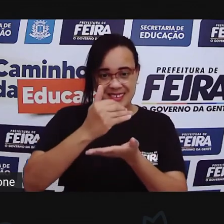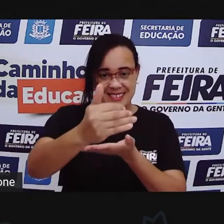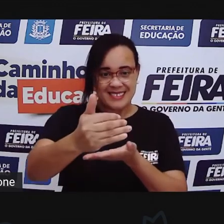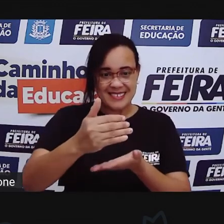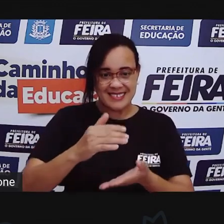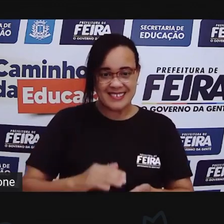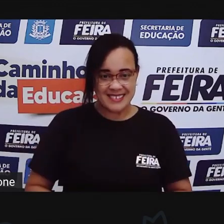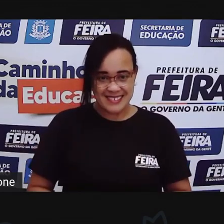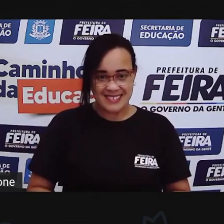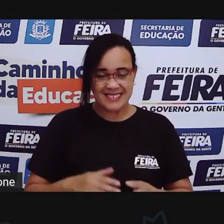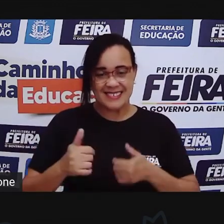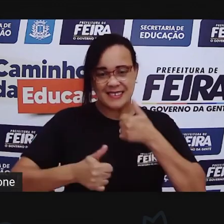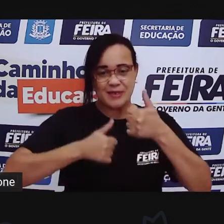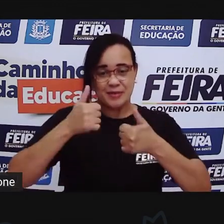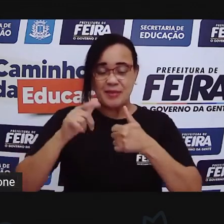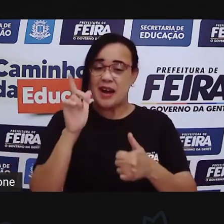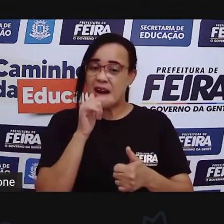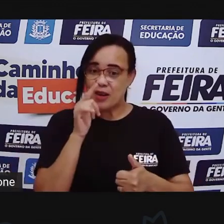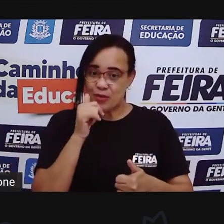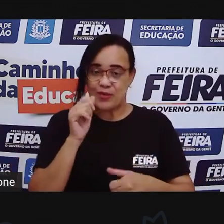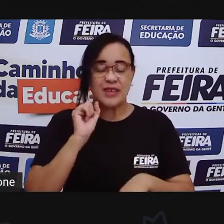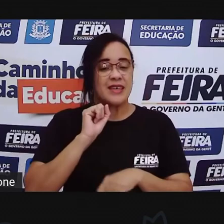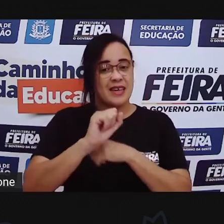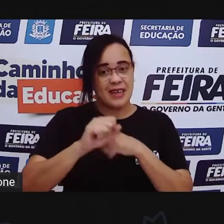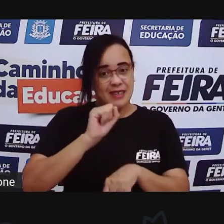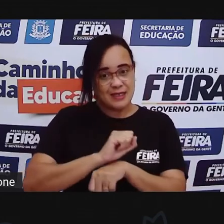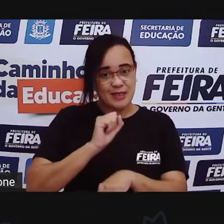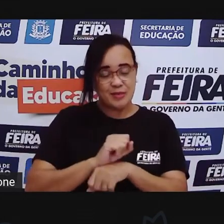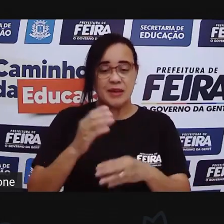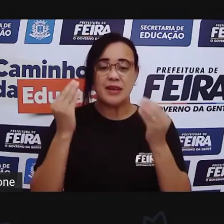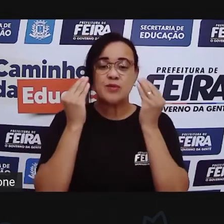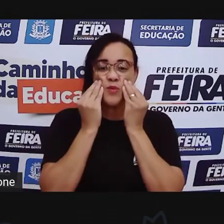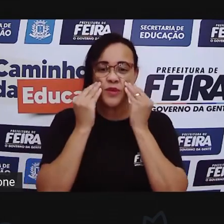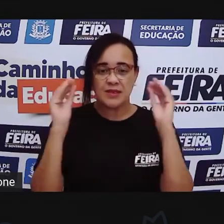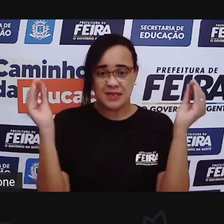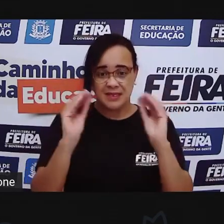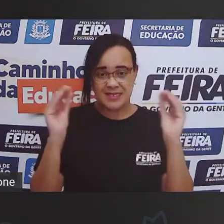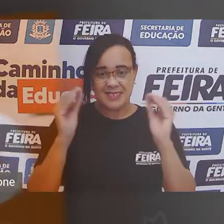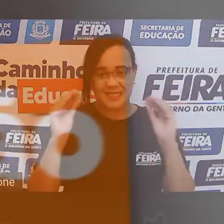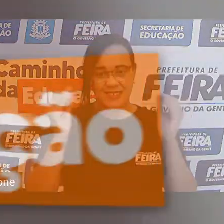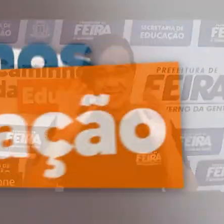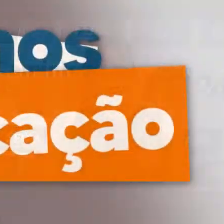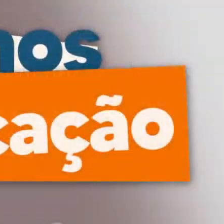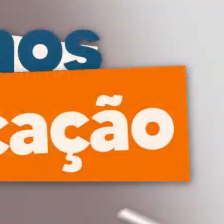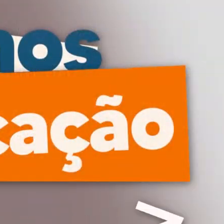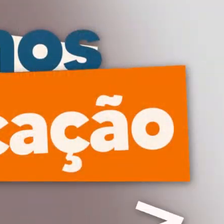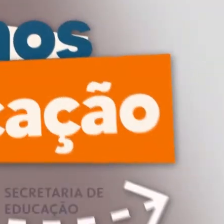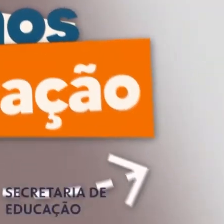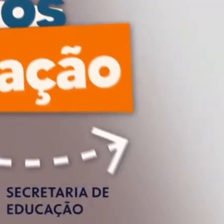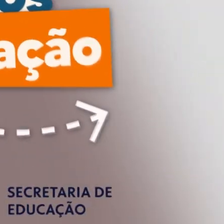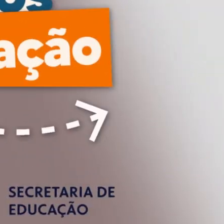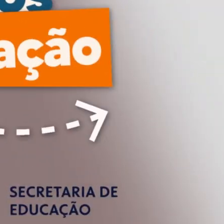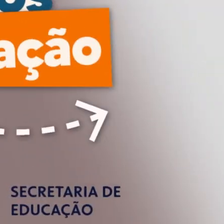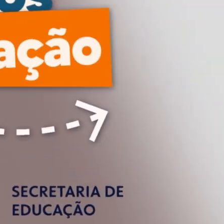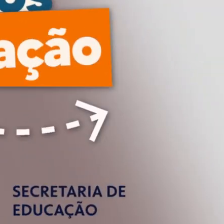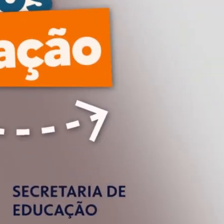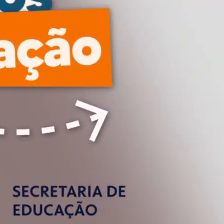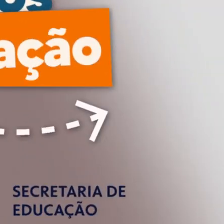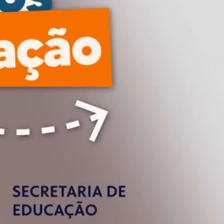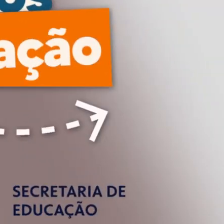intervalo. Beber uma aguinha para se preparar para a próxima aula. Um beijão e até mais. Tchau, tchau. Tchau, tchau.